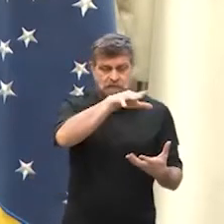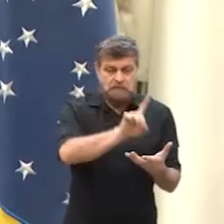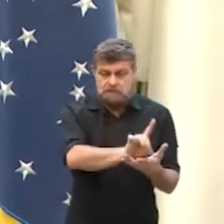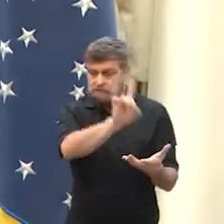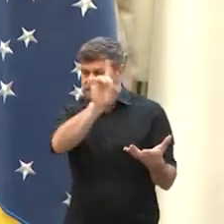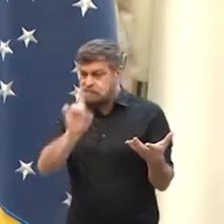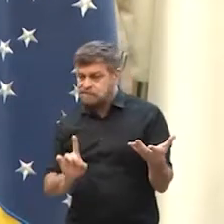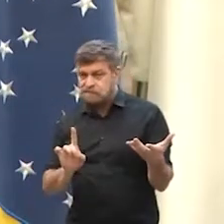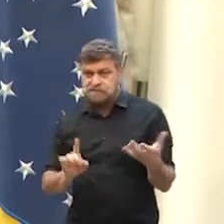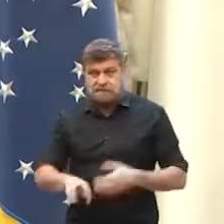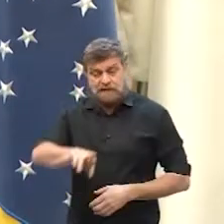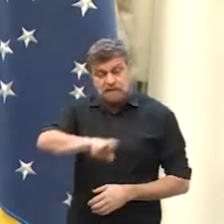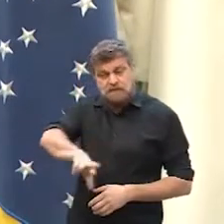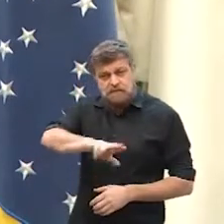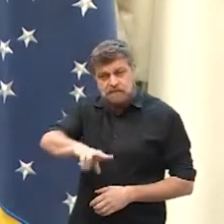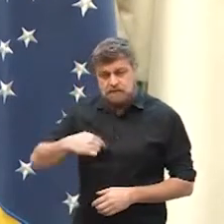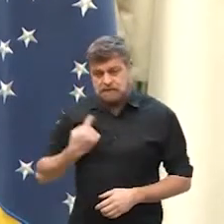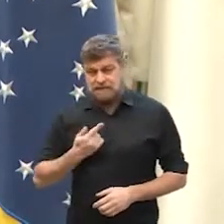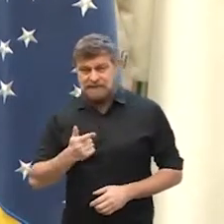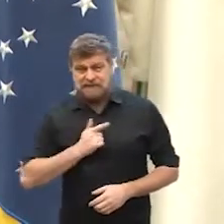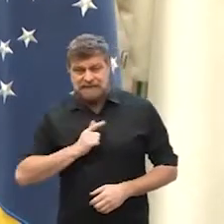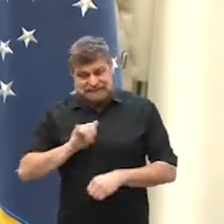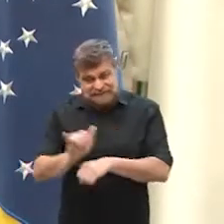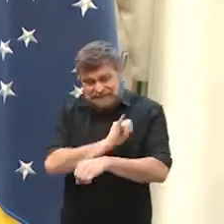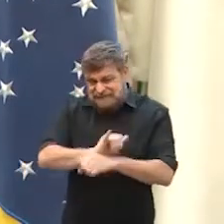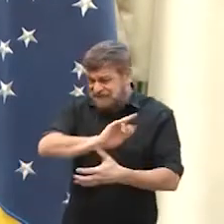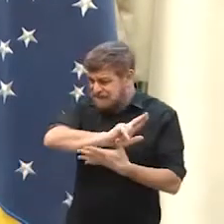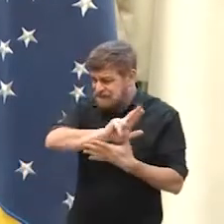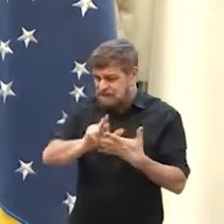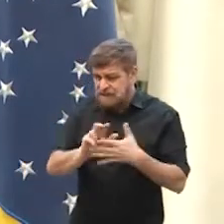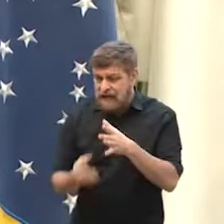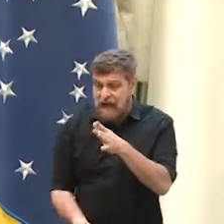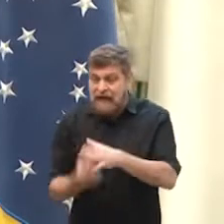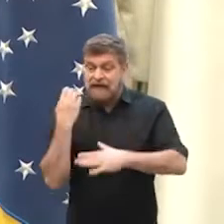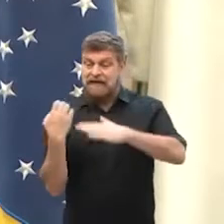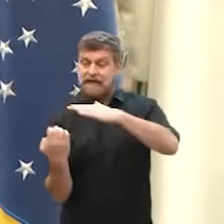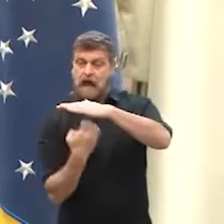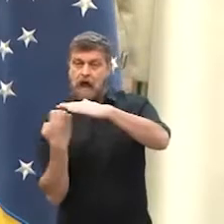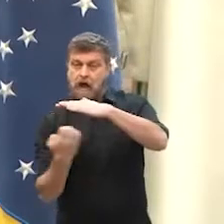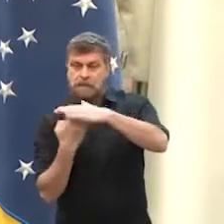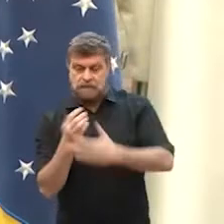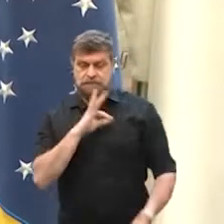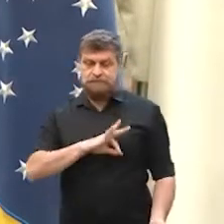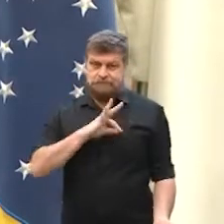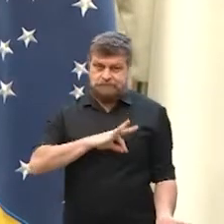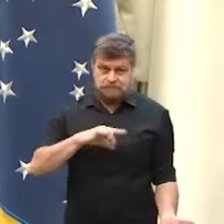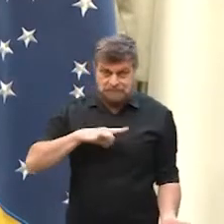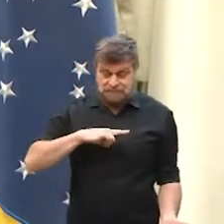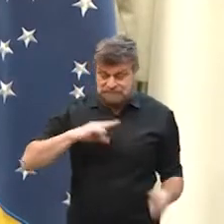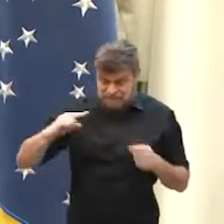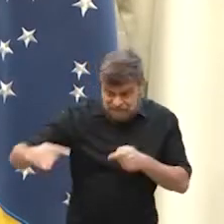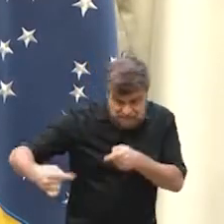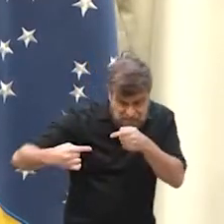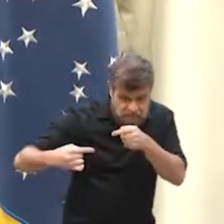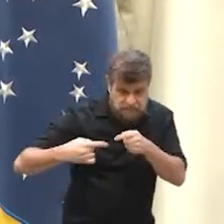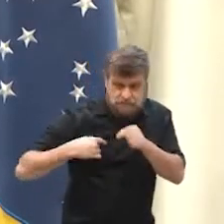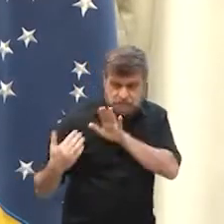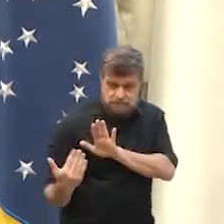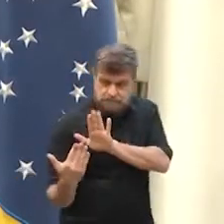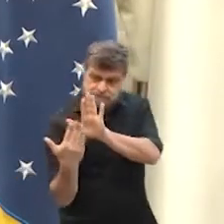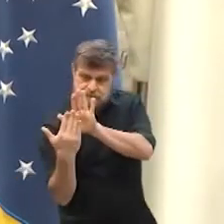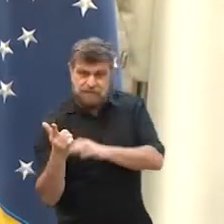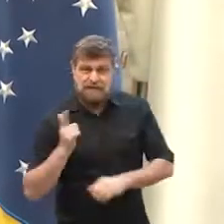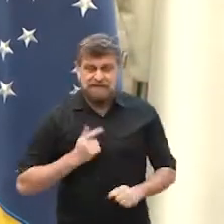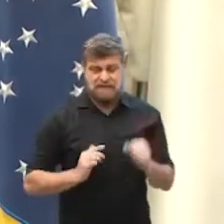Não, ao contrário, existem 1000 oportunidades para ela empreender. Quando ela se sente nesse desafio de empreender, ela depara